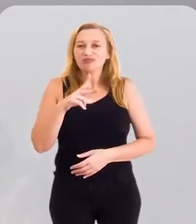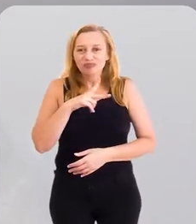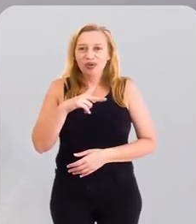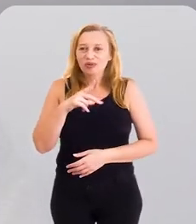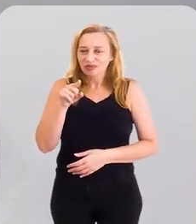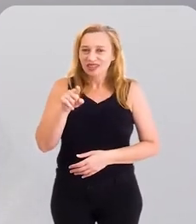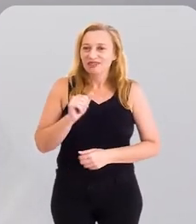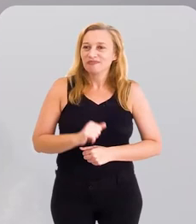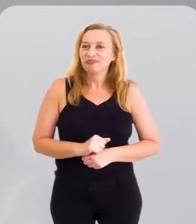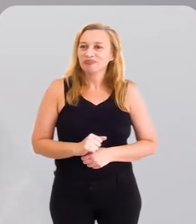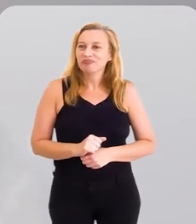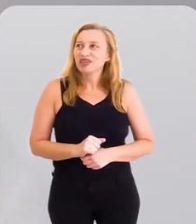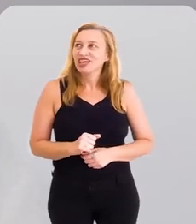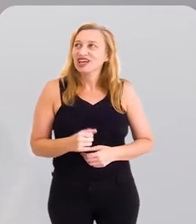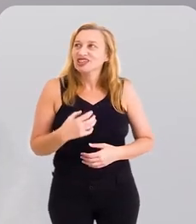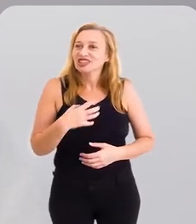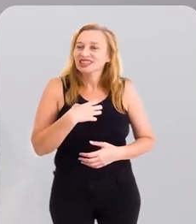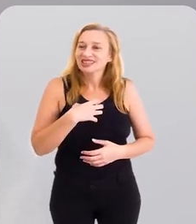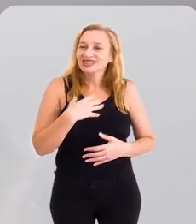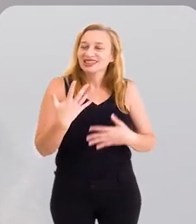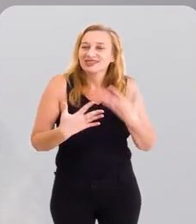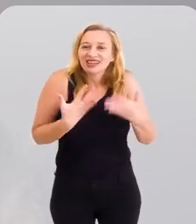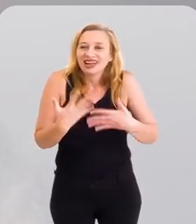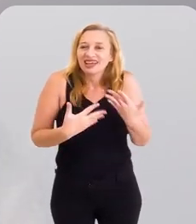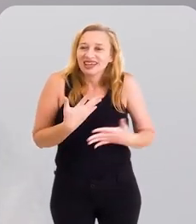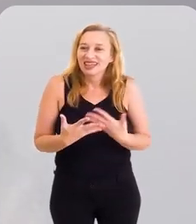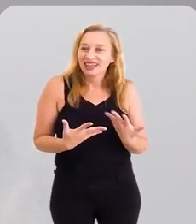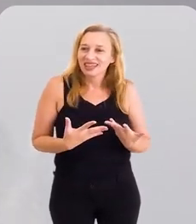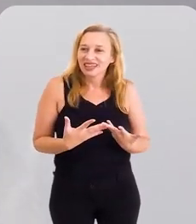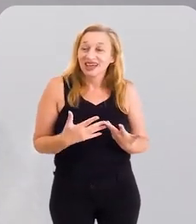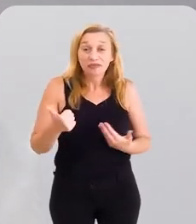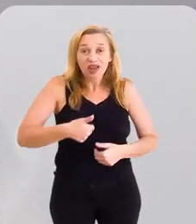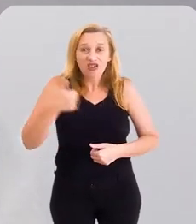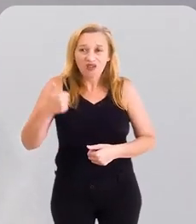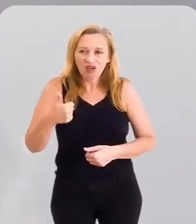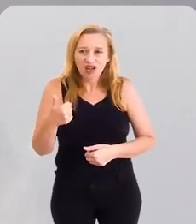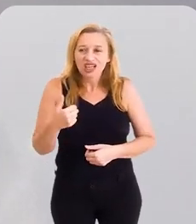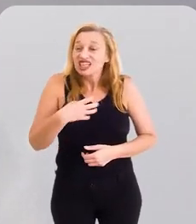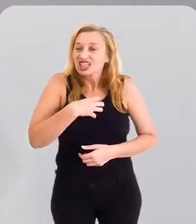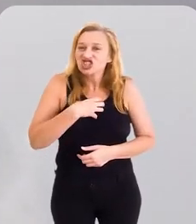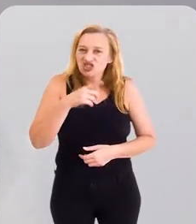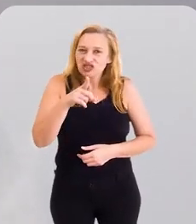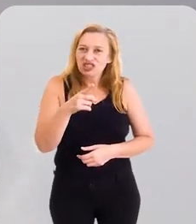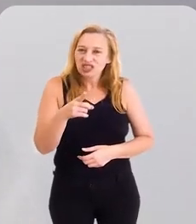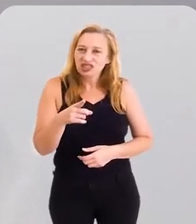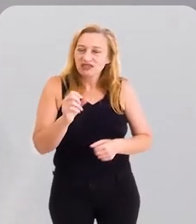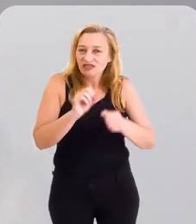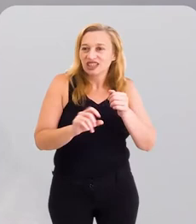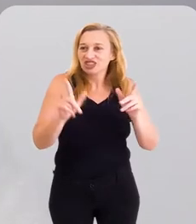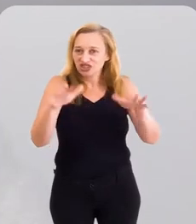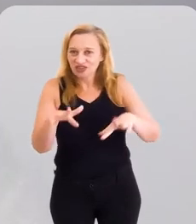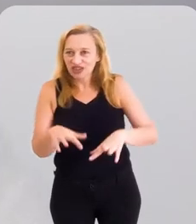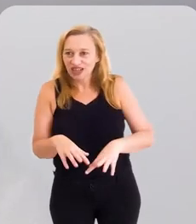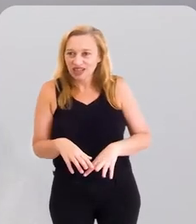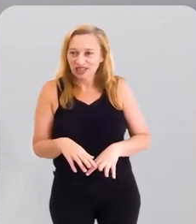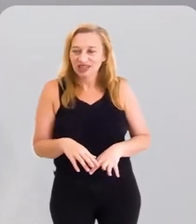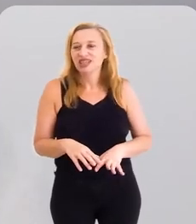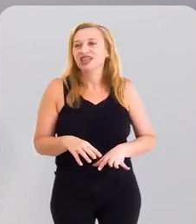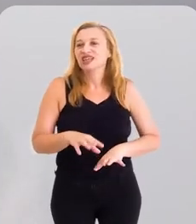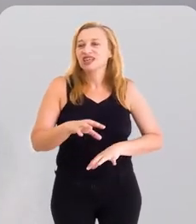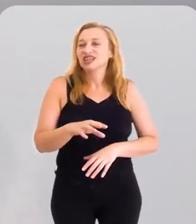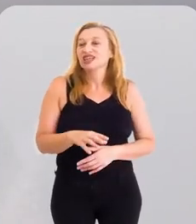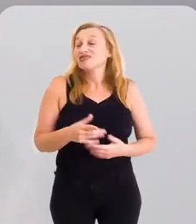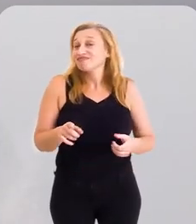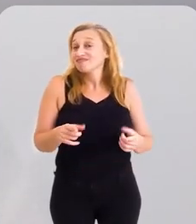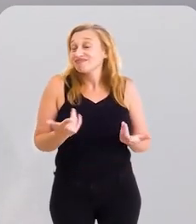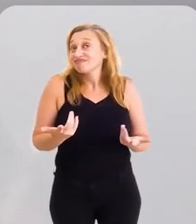Vai aumentando a tua sensação de protagonismo, uma sensação que é maravilhosa para a psique humana, que é sentir que você está fazendo diferença, que você